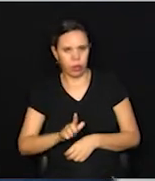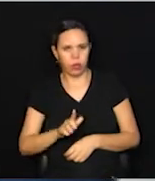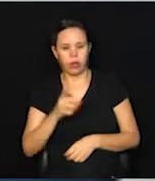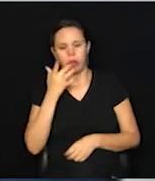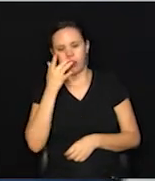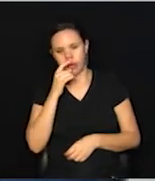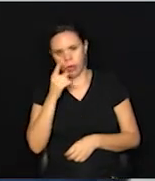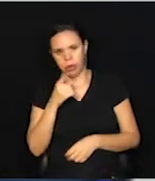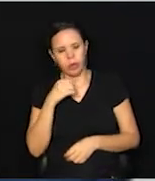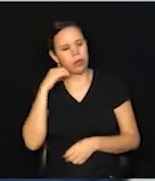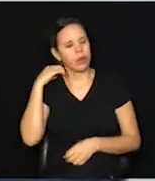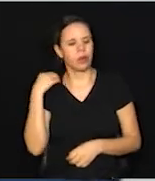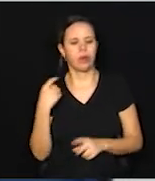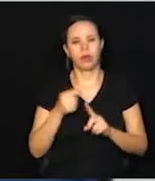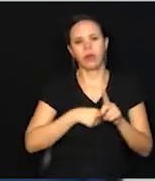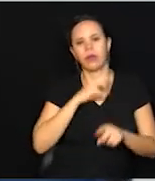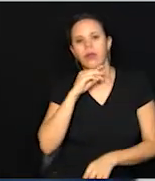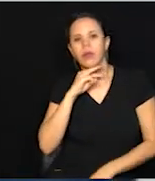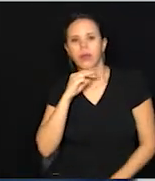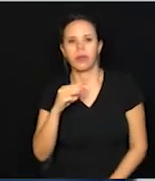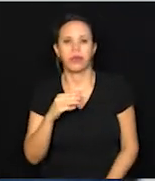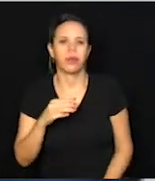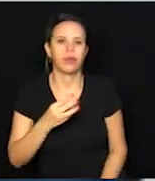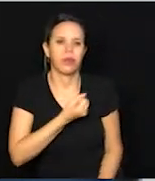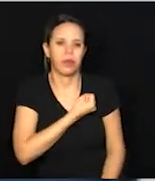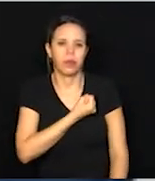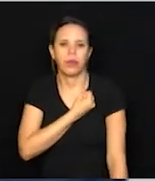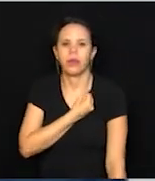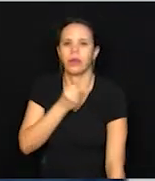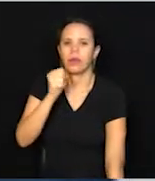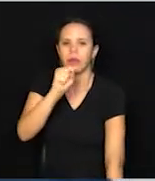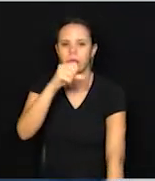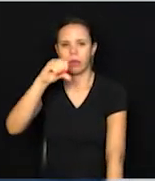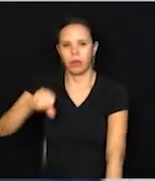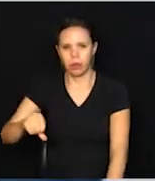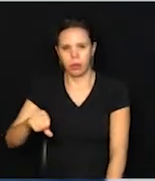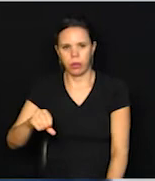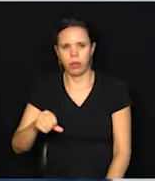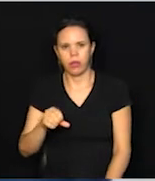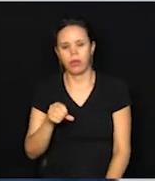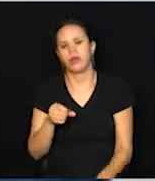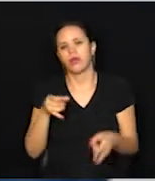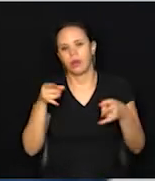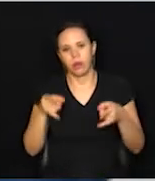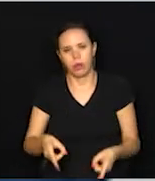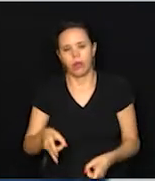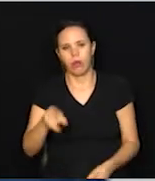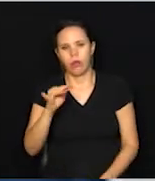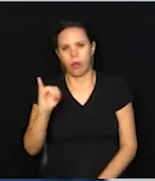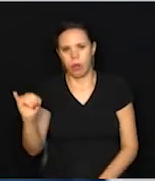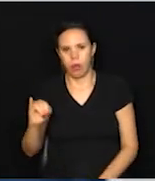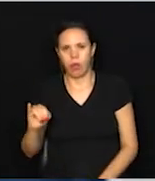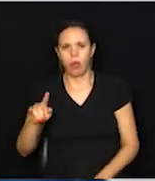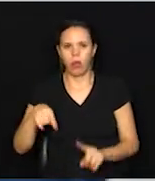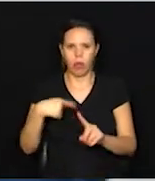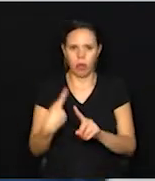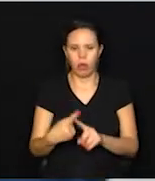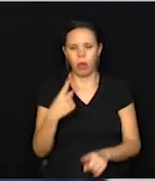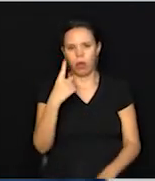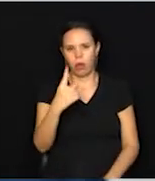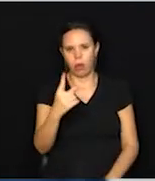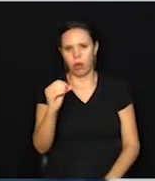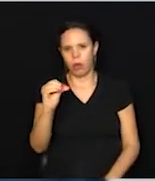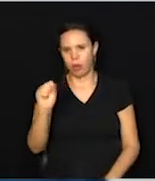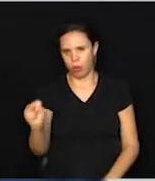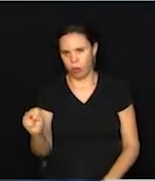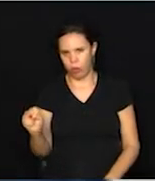Verde. Em março, esse número de 89 leitos de UTI, nós passamos para 108 leitos de UTI